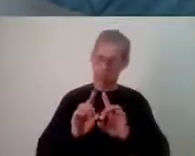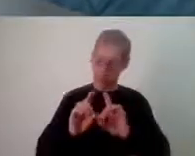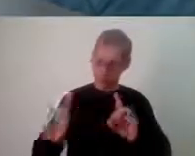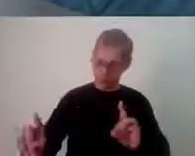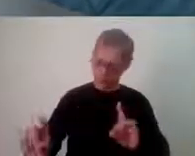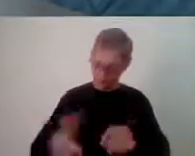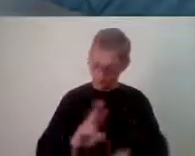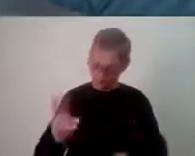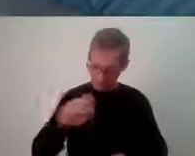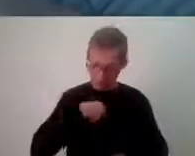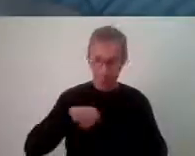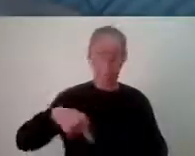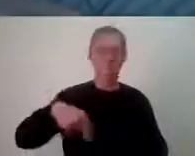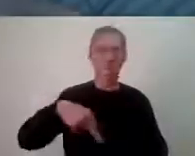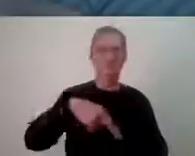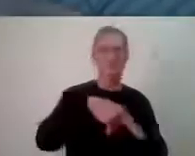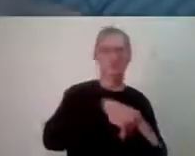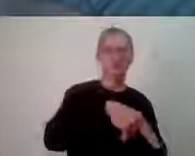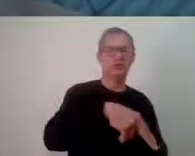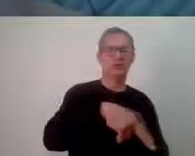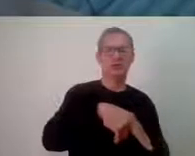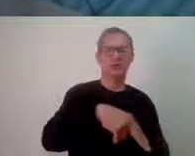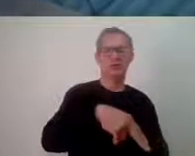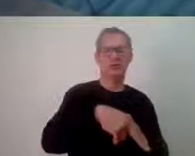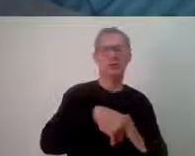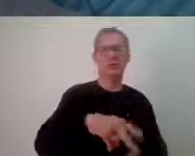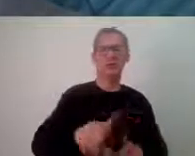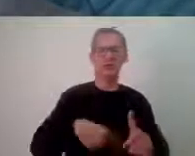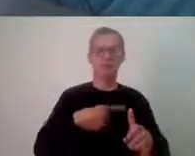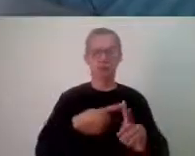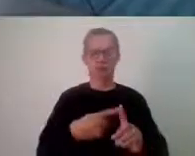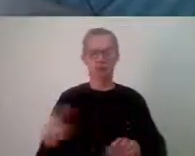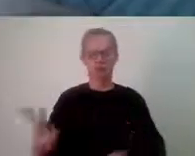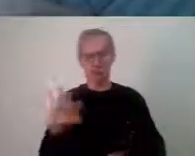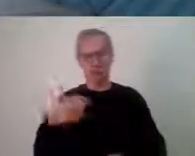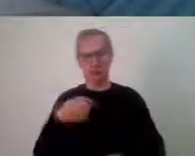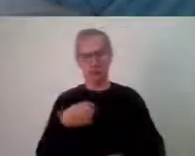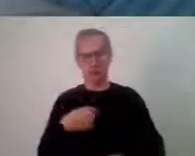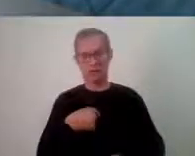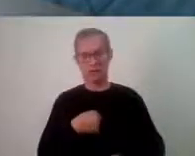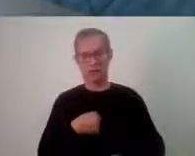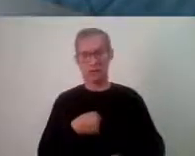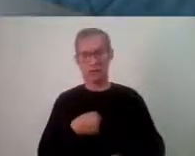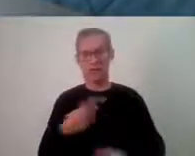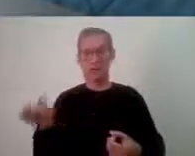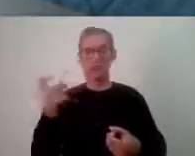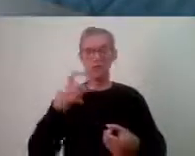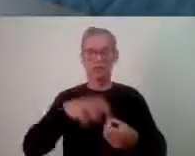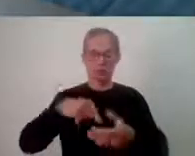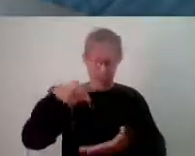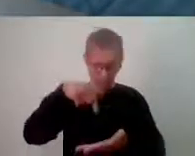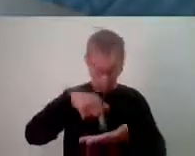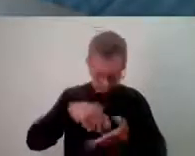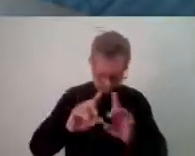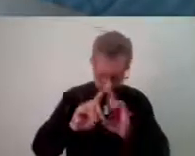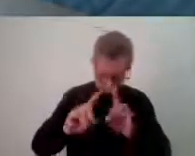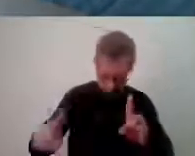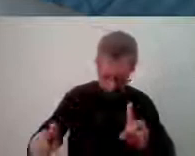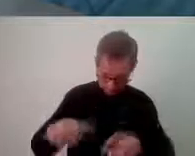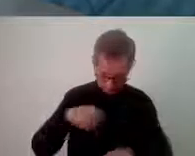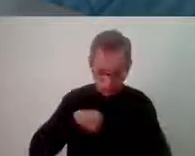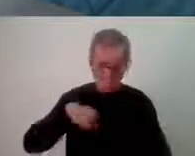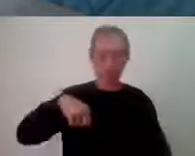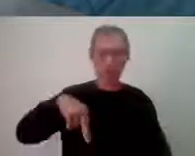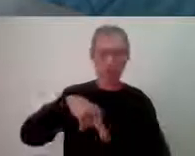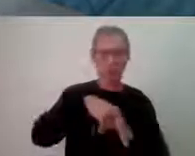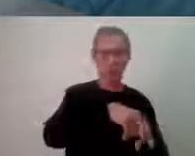vai ser o valor que eu percorri até aqui, mais o valor que eu percorri até esse ponto. Então, a distância é o tanto que eu